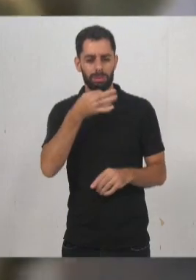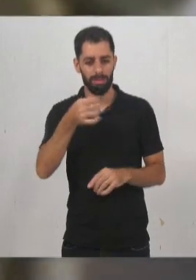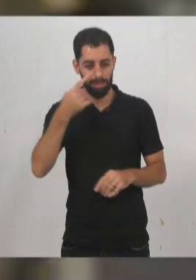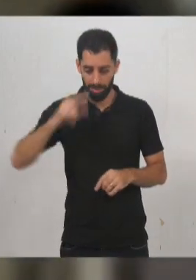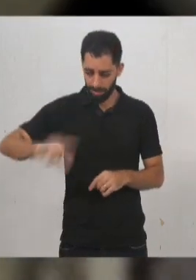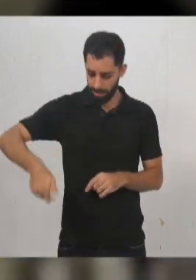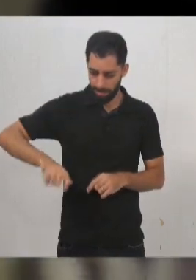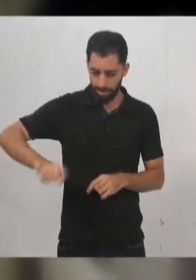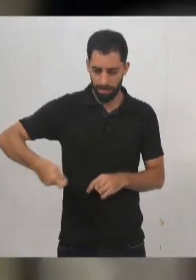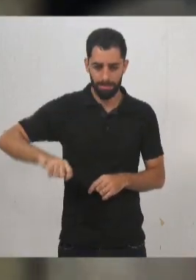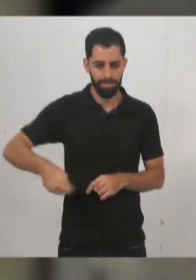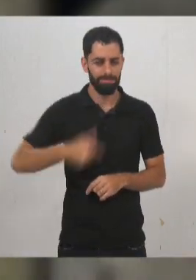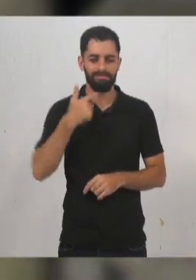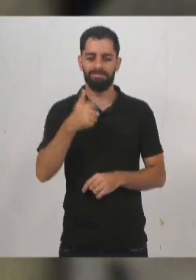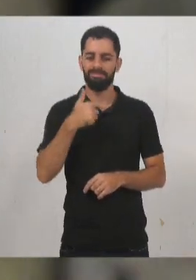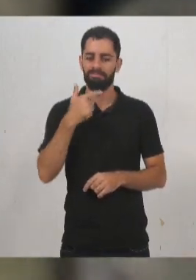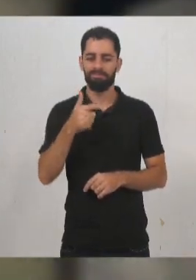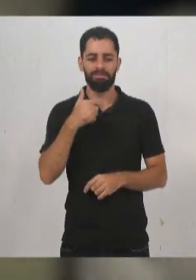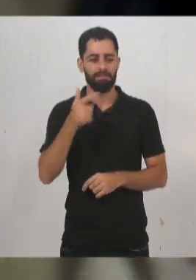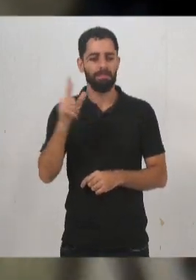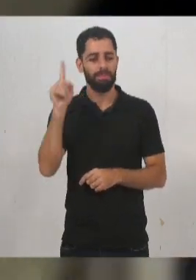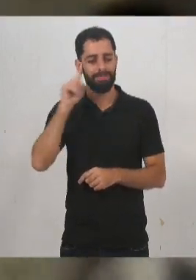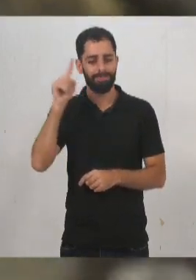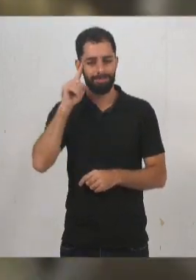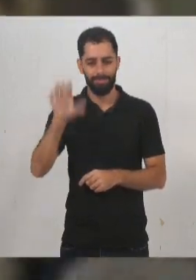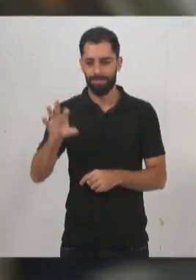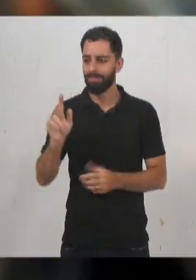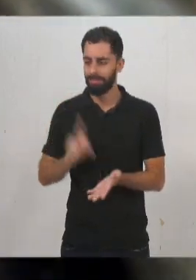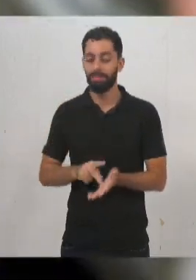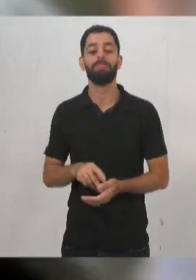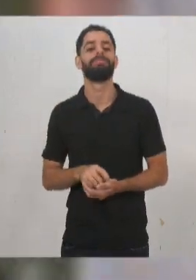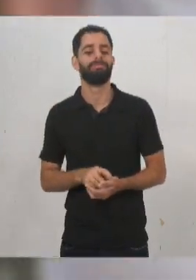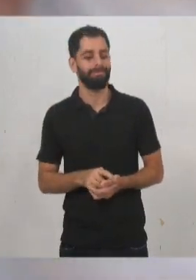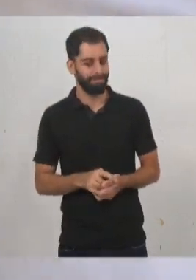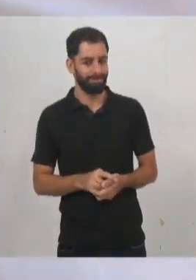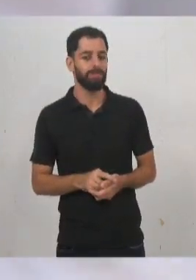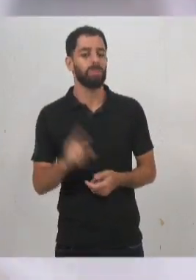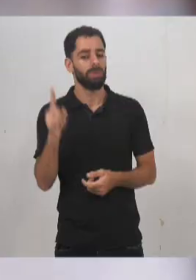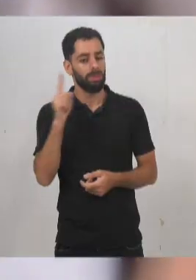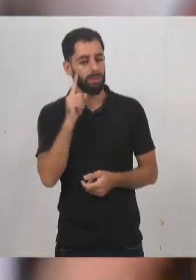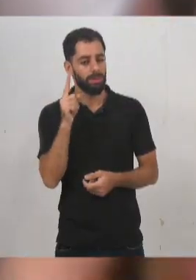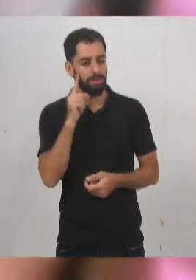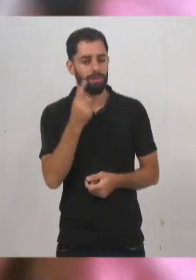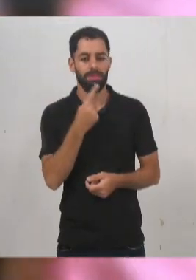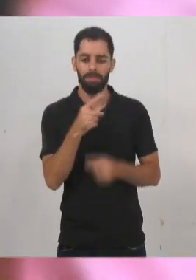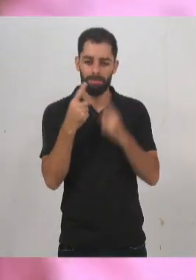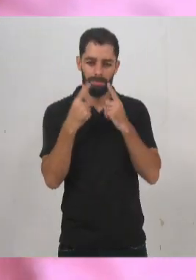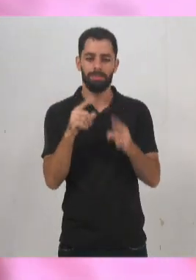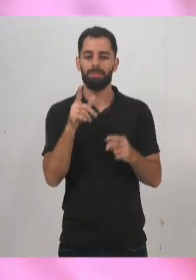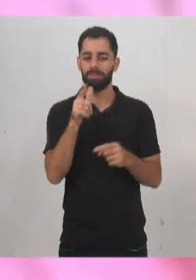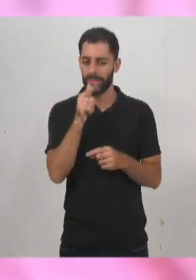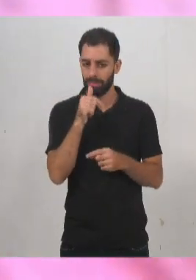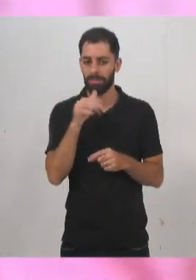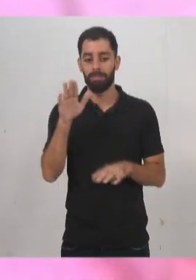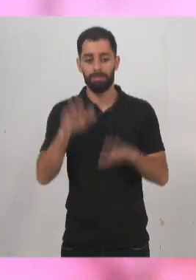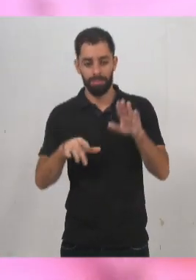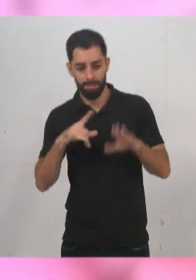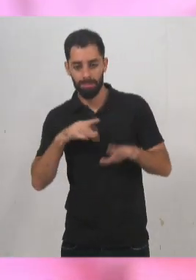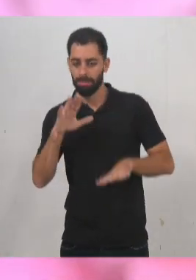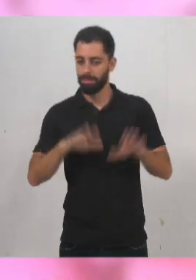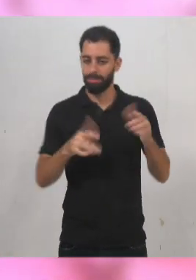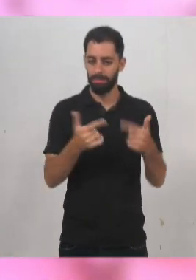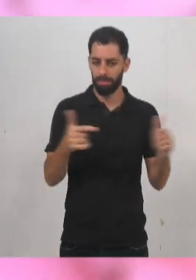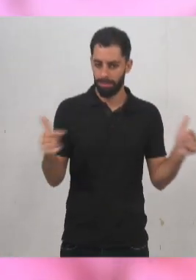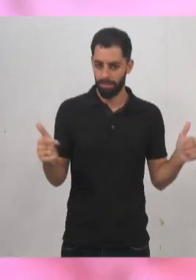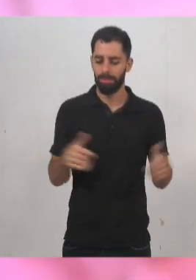aí a torneira ó e assim é rotina agora né se Valda é assim todo dia todo dia dia assim dia não olha aí ó Infelizmente o